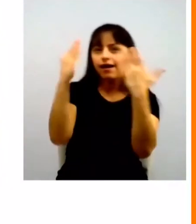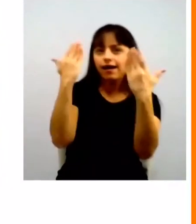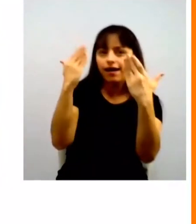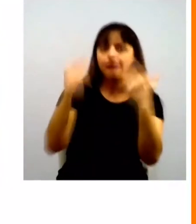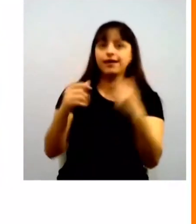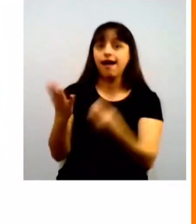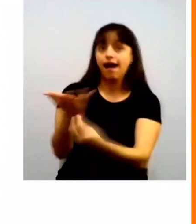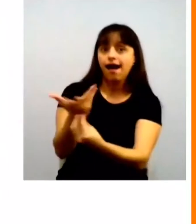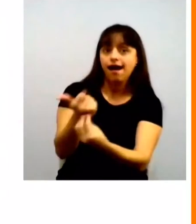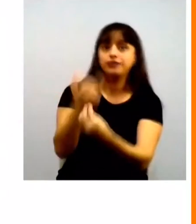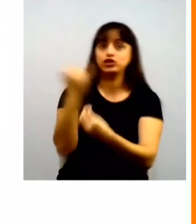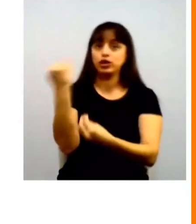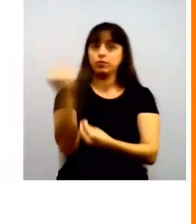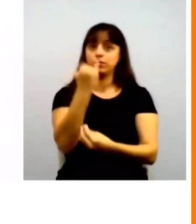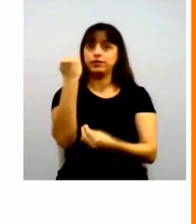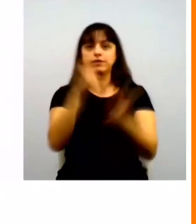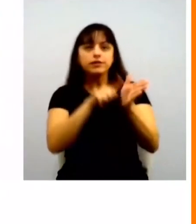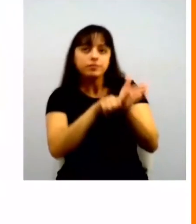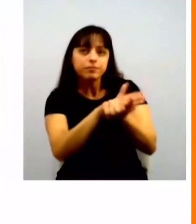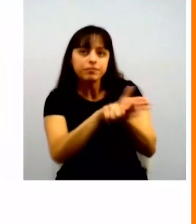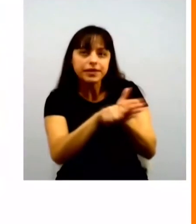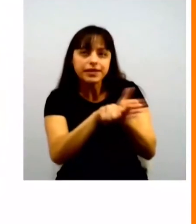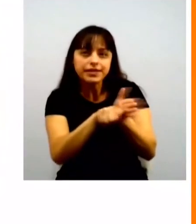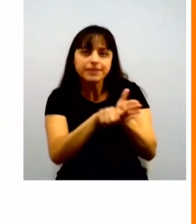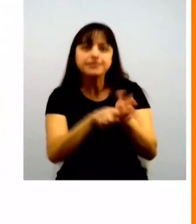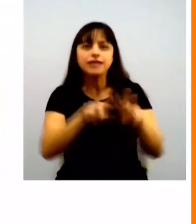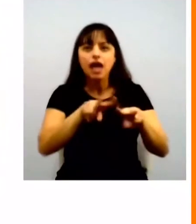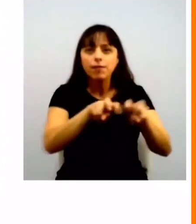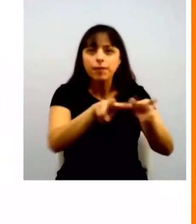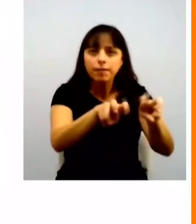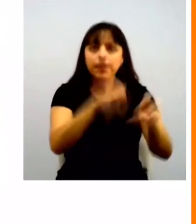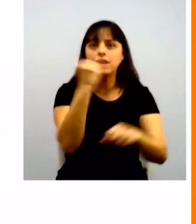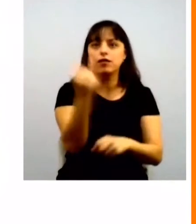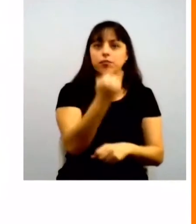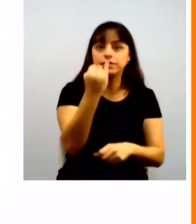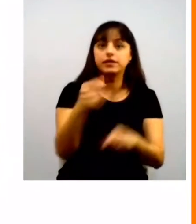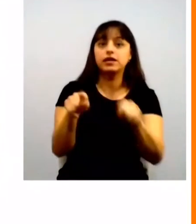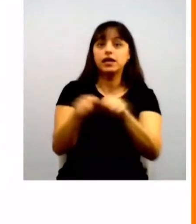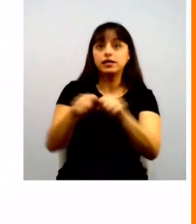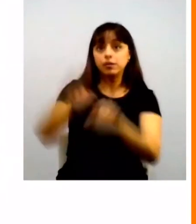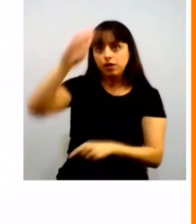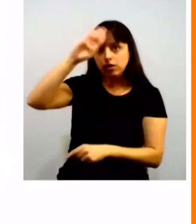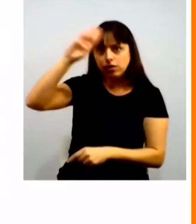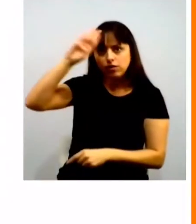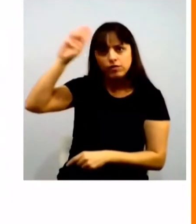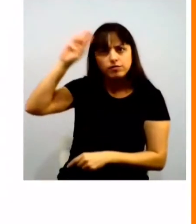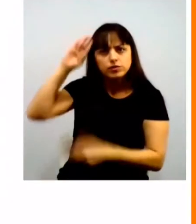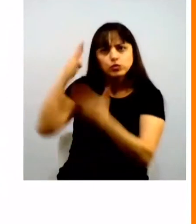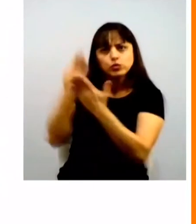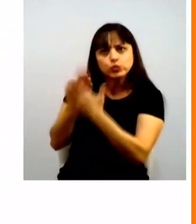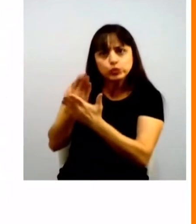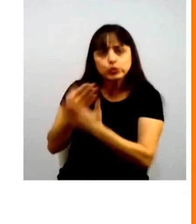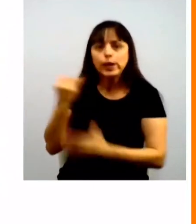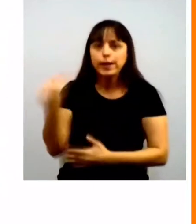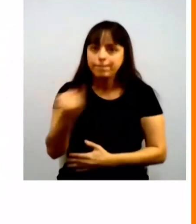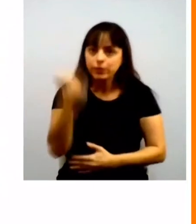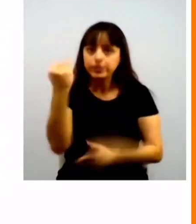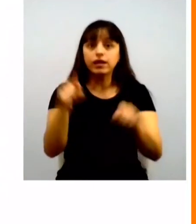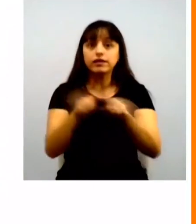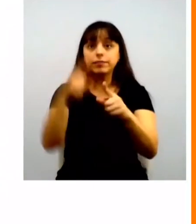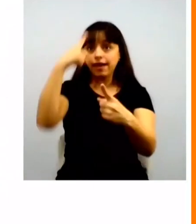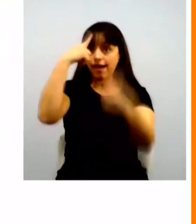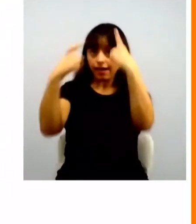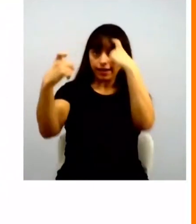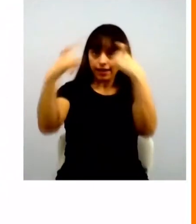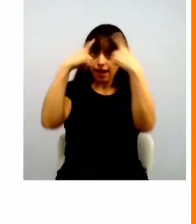a intelectualidade, a creatividade, que altera certos aspectos e que sempre plantea uma